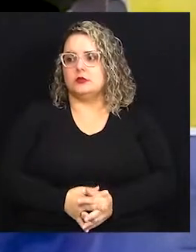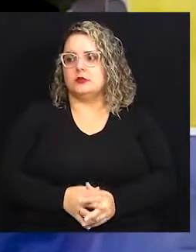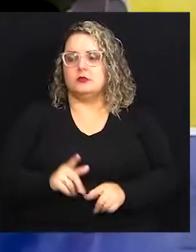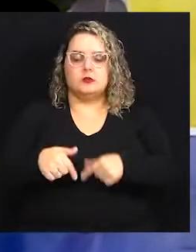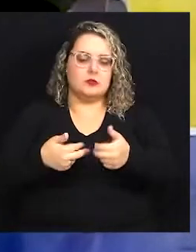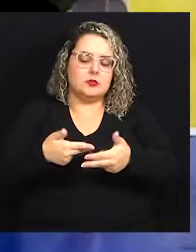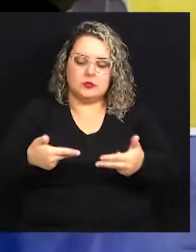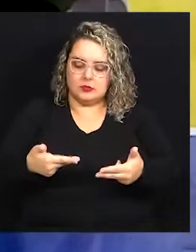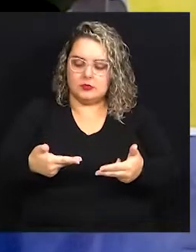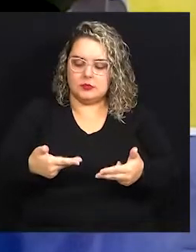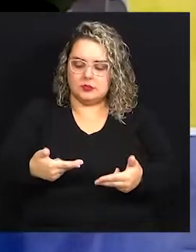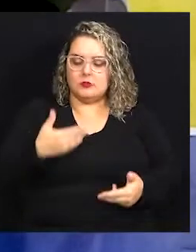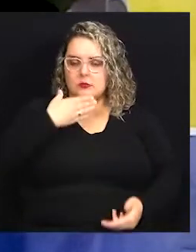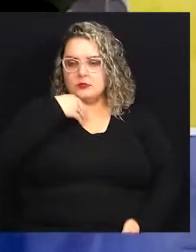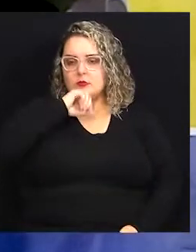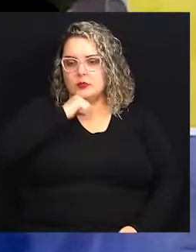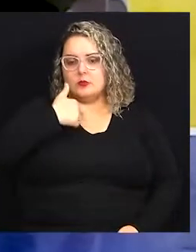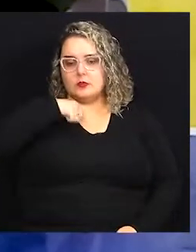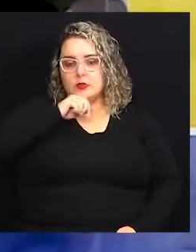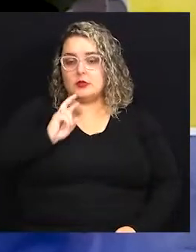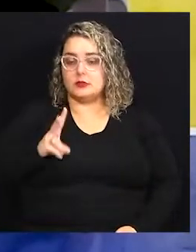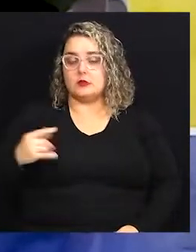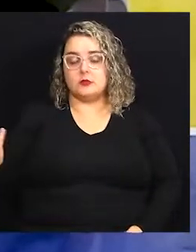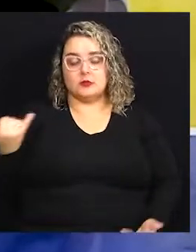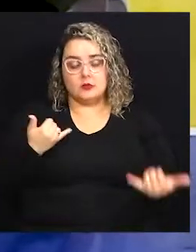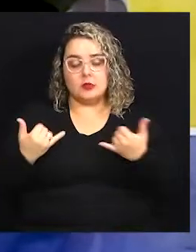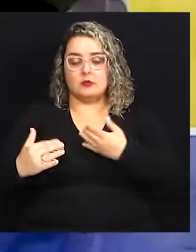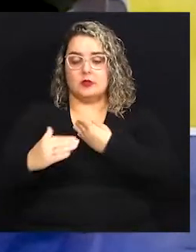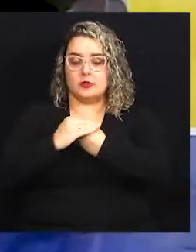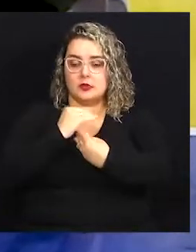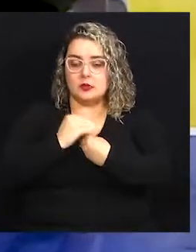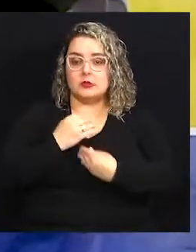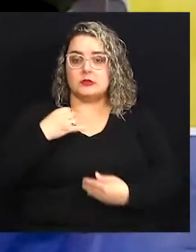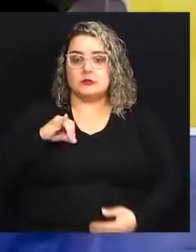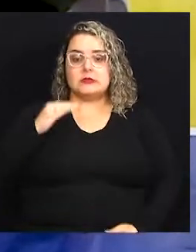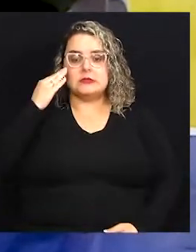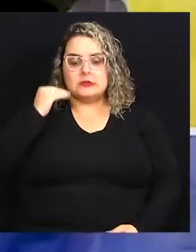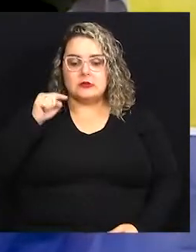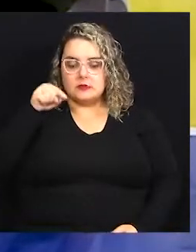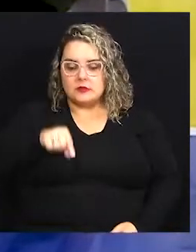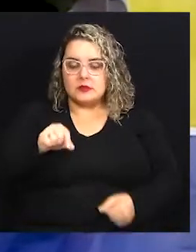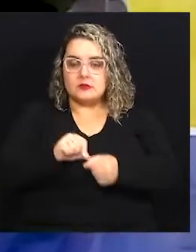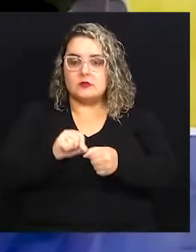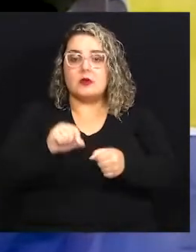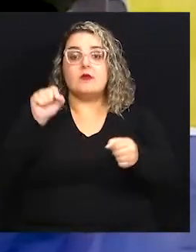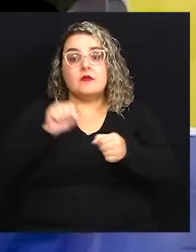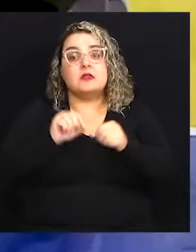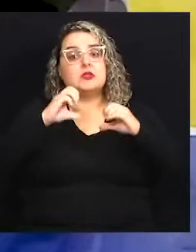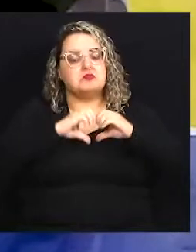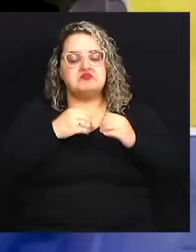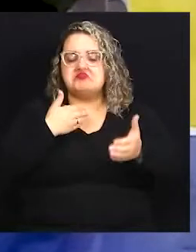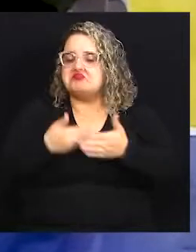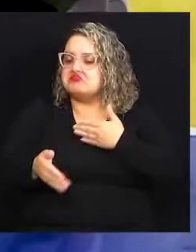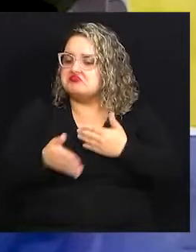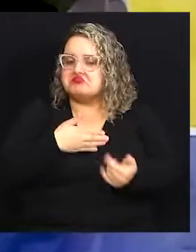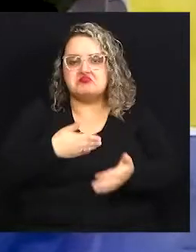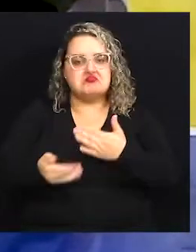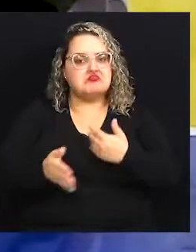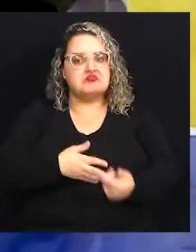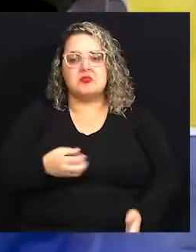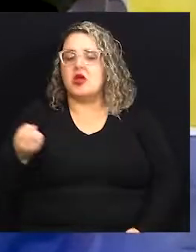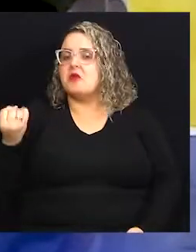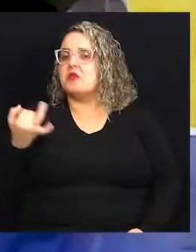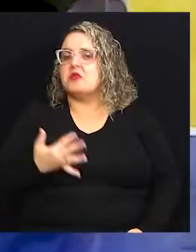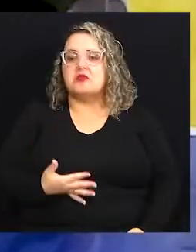que meus pais sempre falaram. Se você só sabe fazer aquilo, faça aquilo com amor, independente por quanto você ajustou